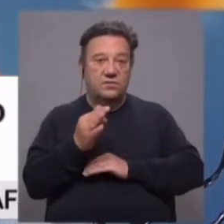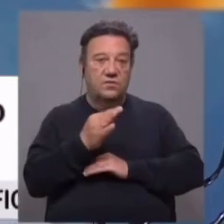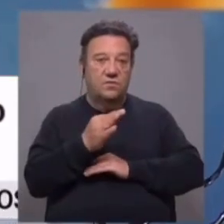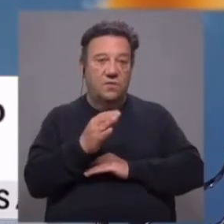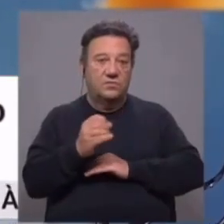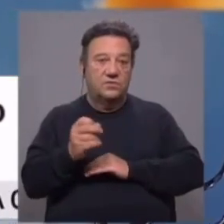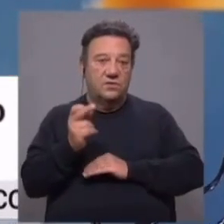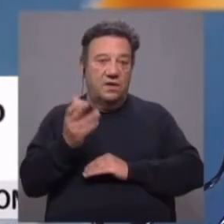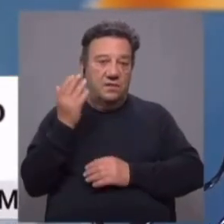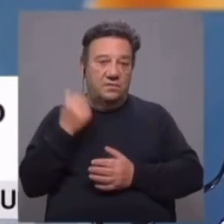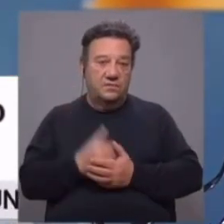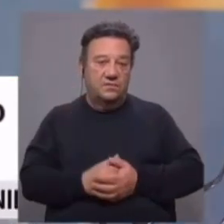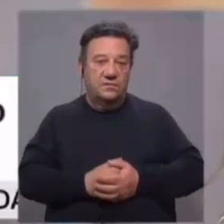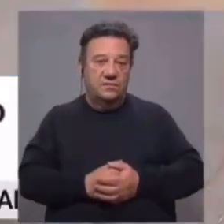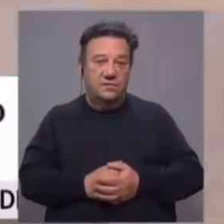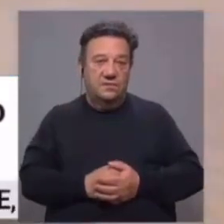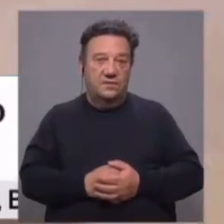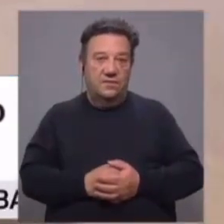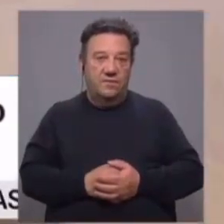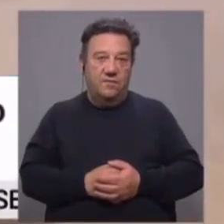4 séculos.